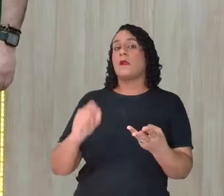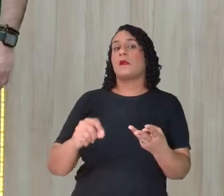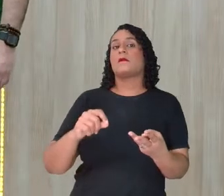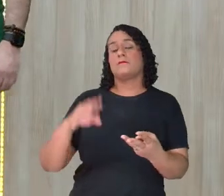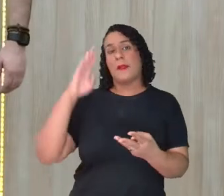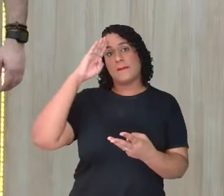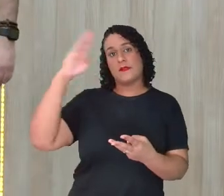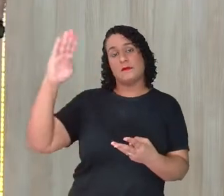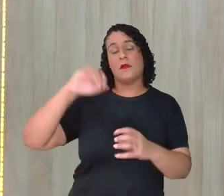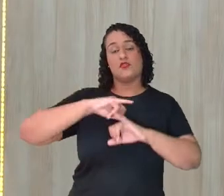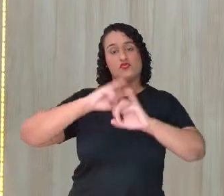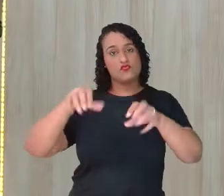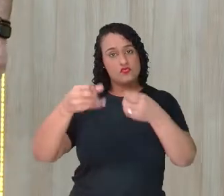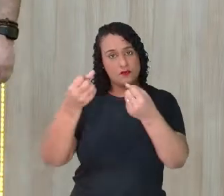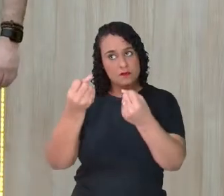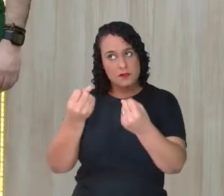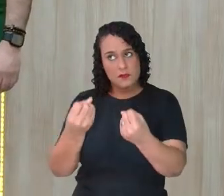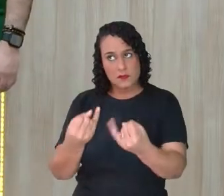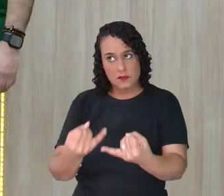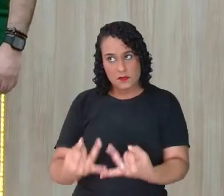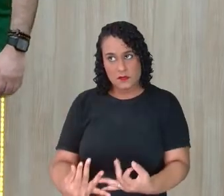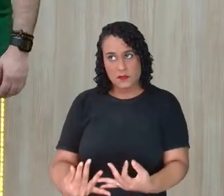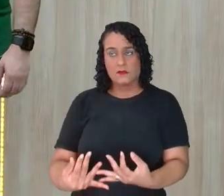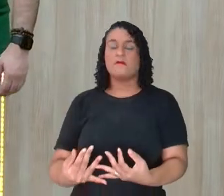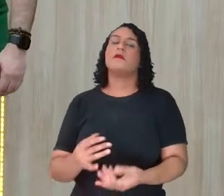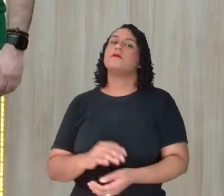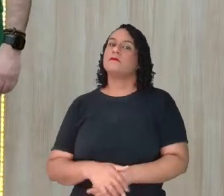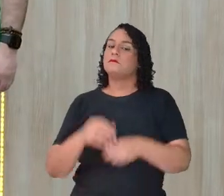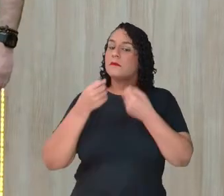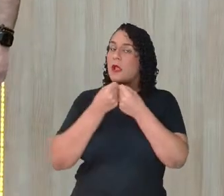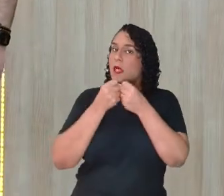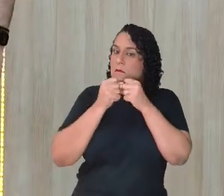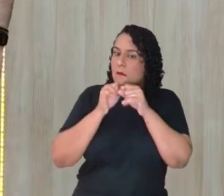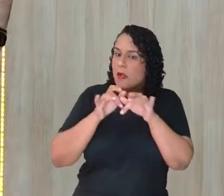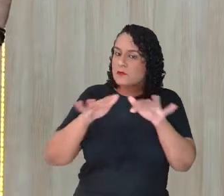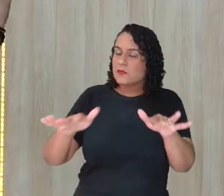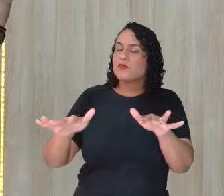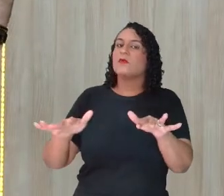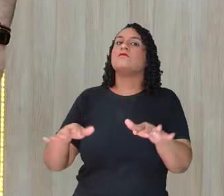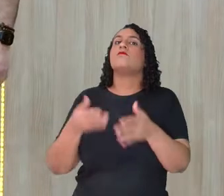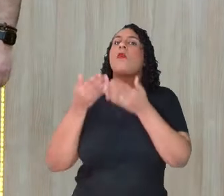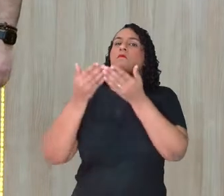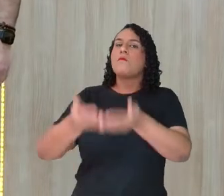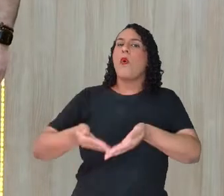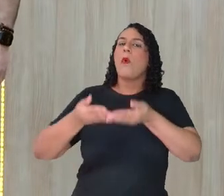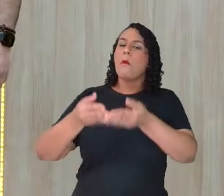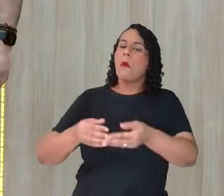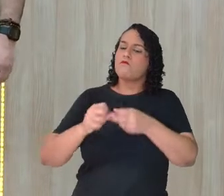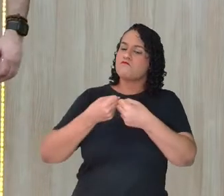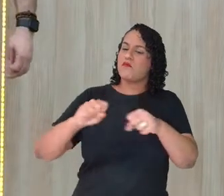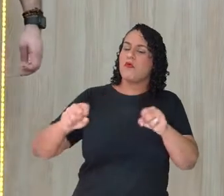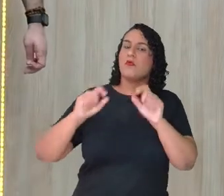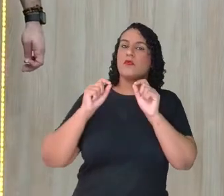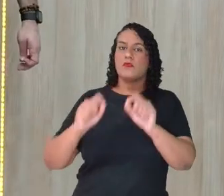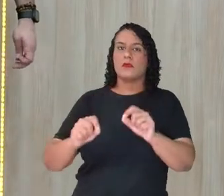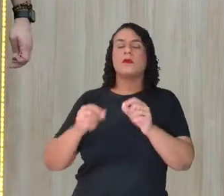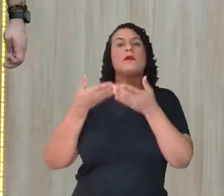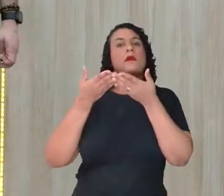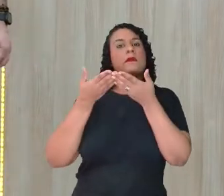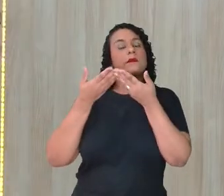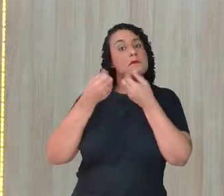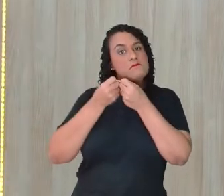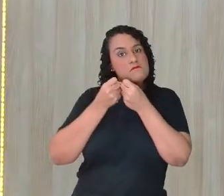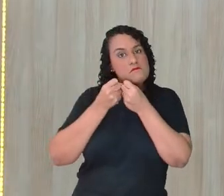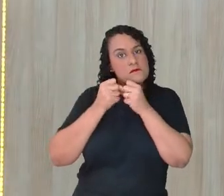principais justificativas para a expansão marítima, será a questão da expansão da